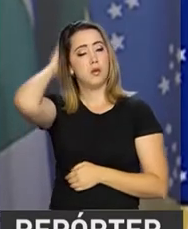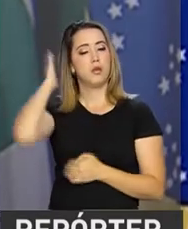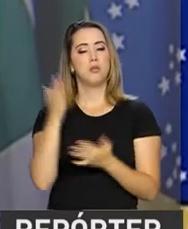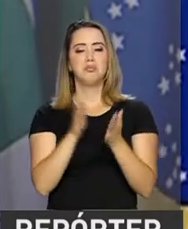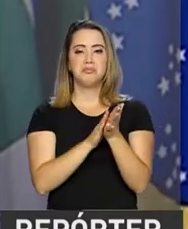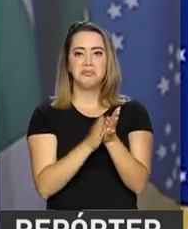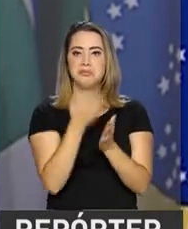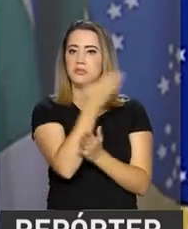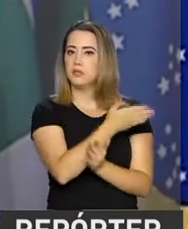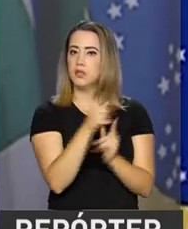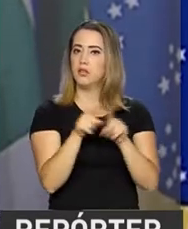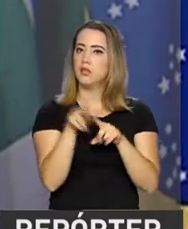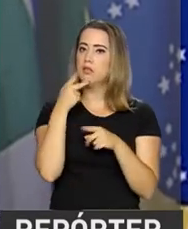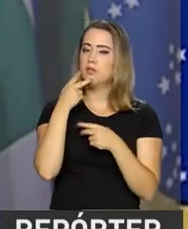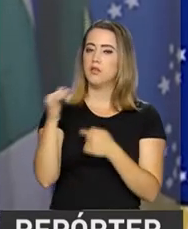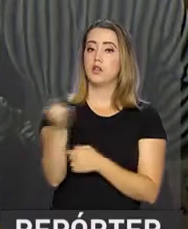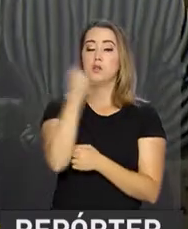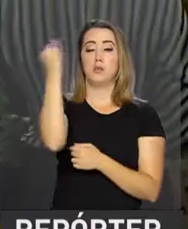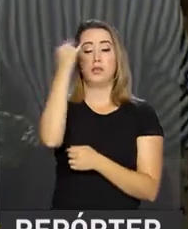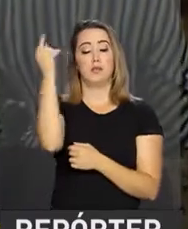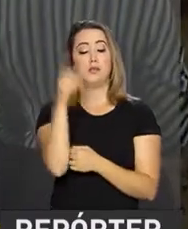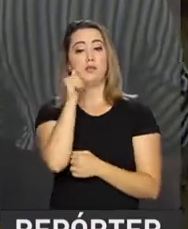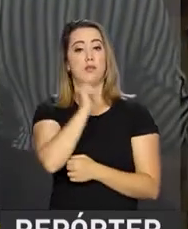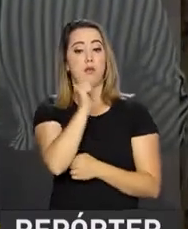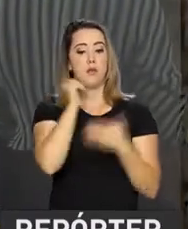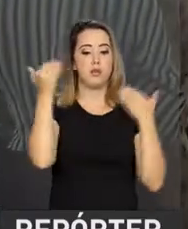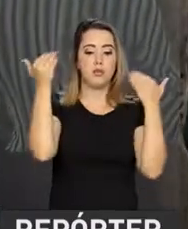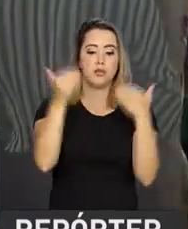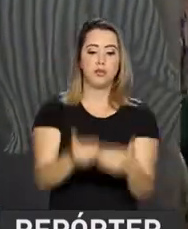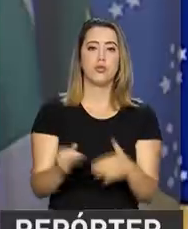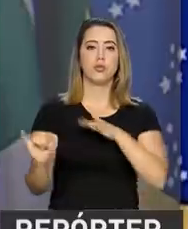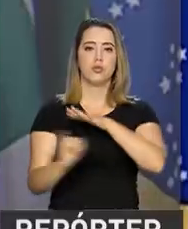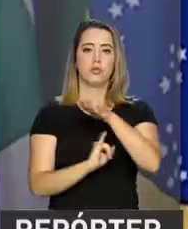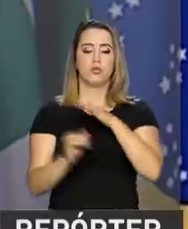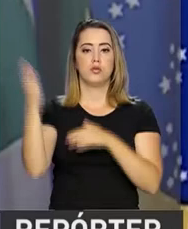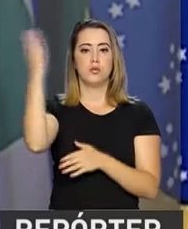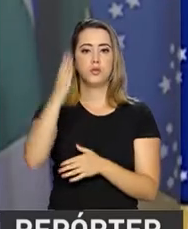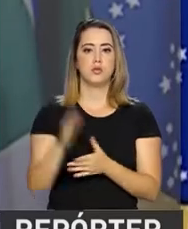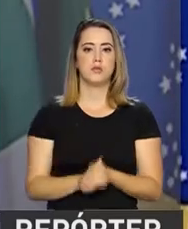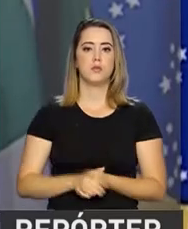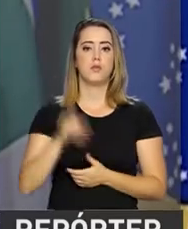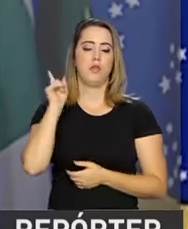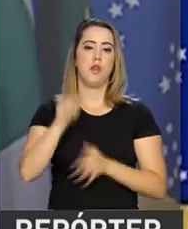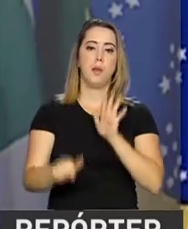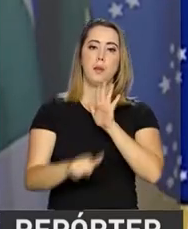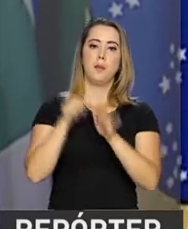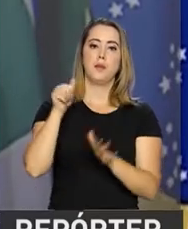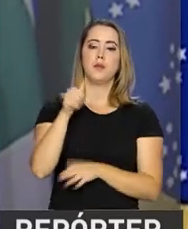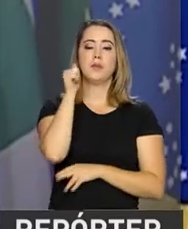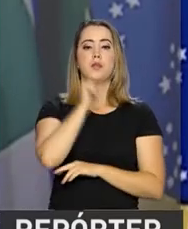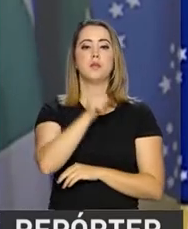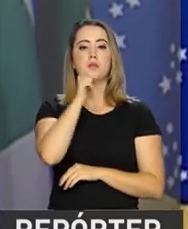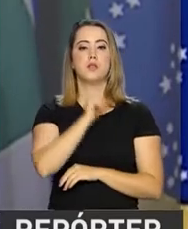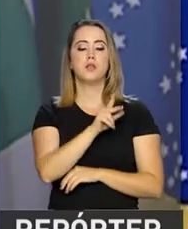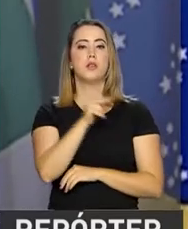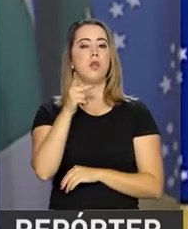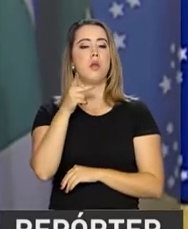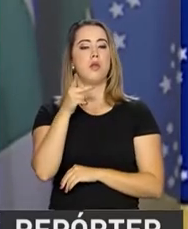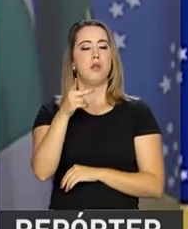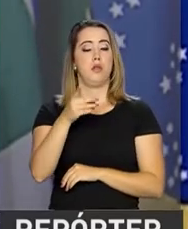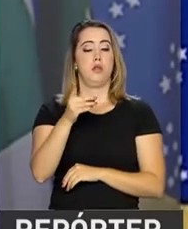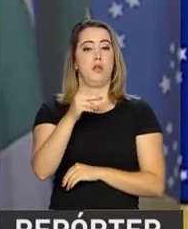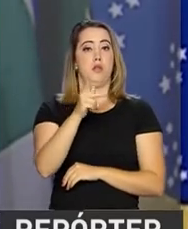e destacou o papel da mulher frente às instituições brasileiras é a primeira mulher a ser procuradora geral é da